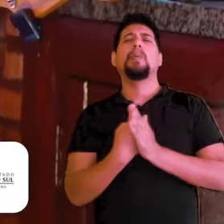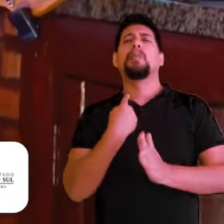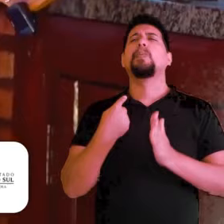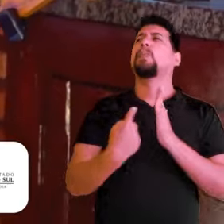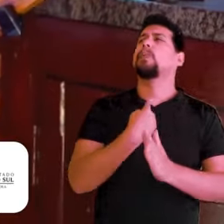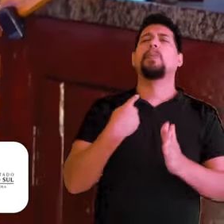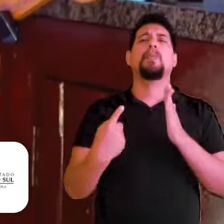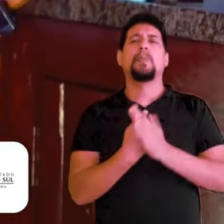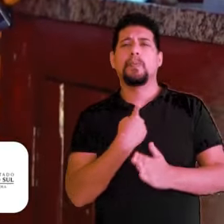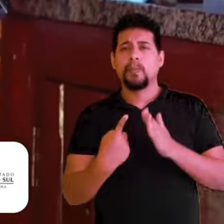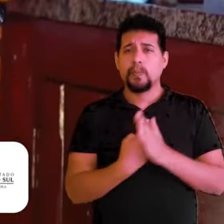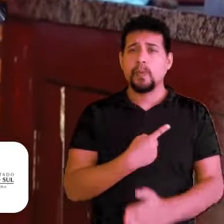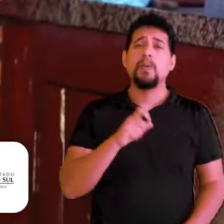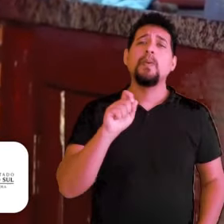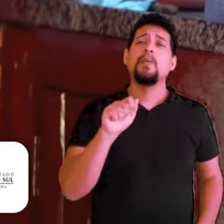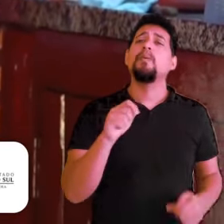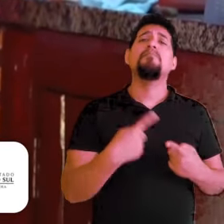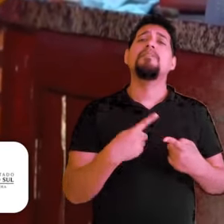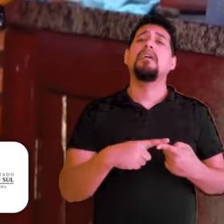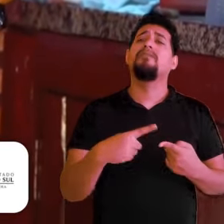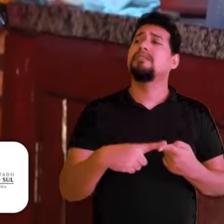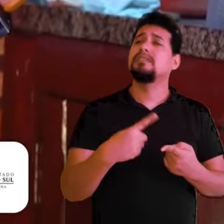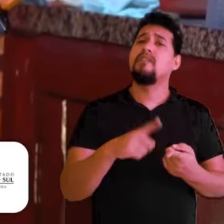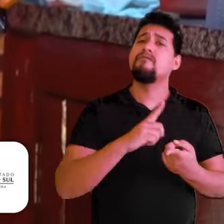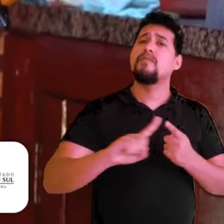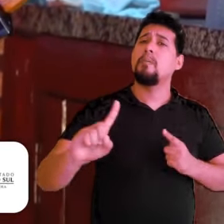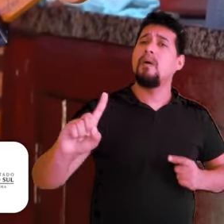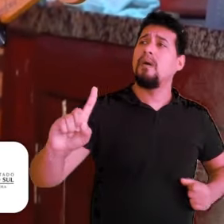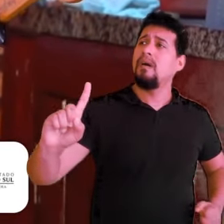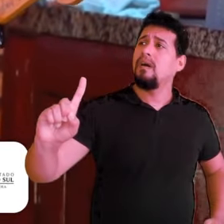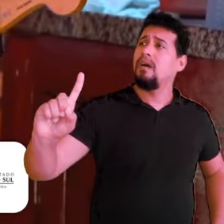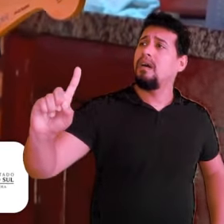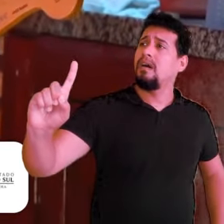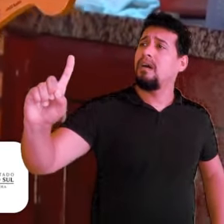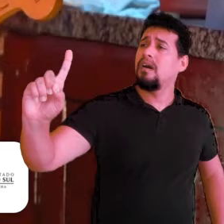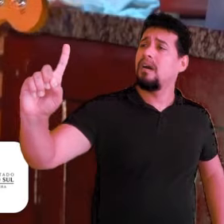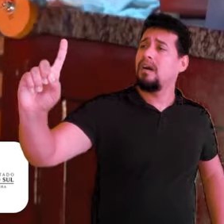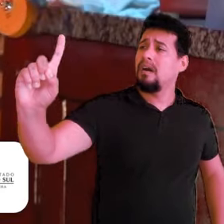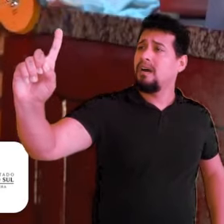me pergunto o que te fez partir.